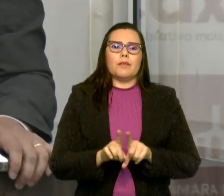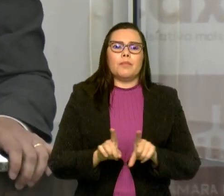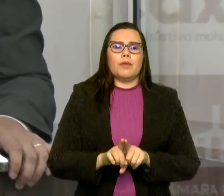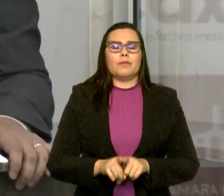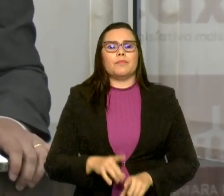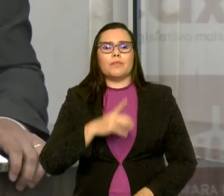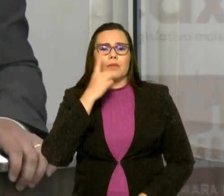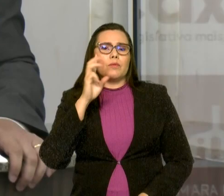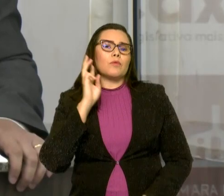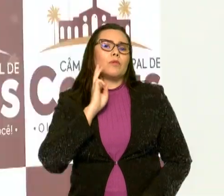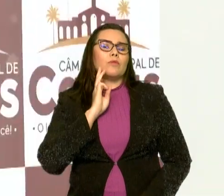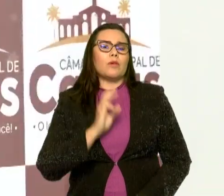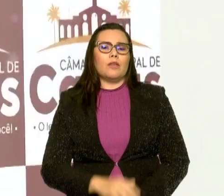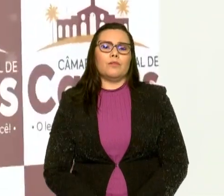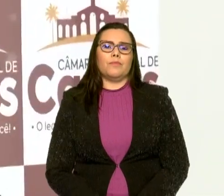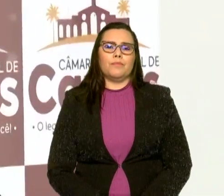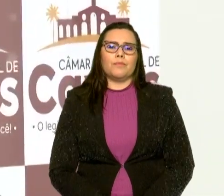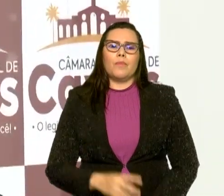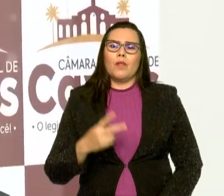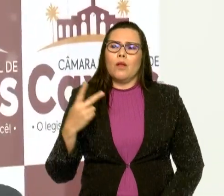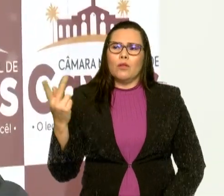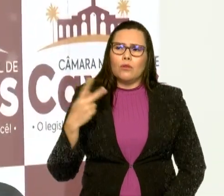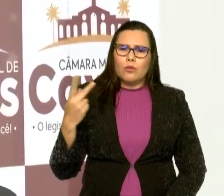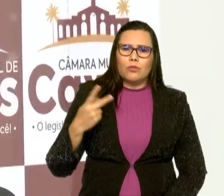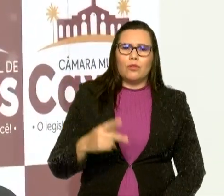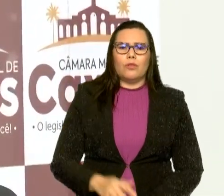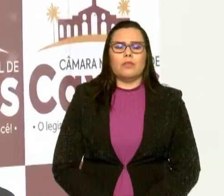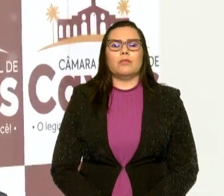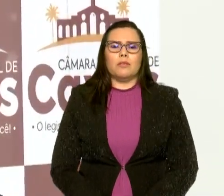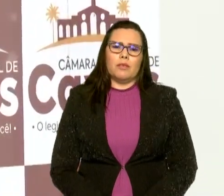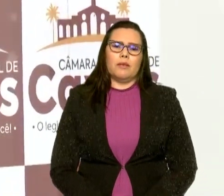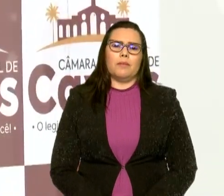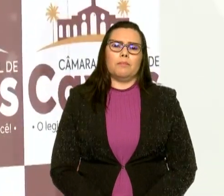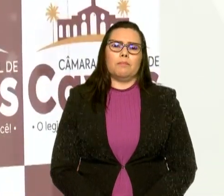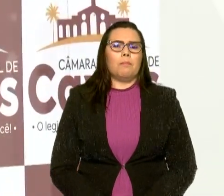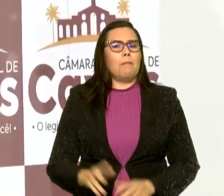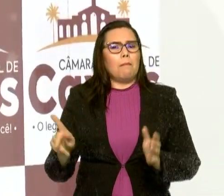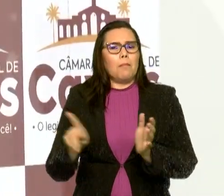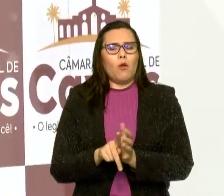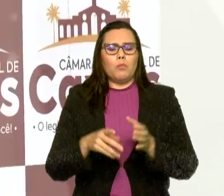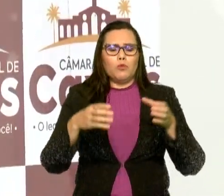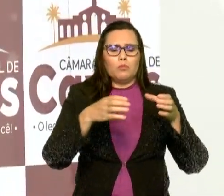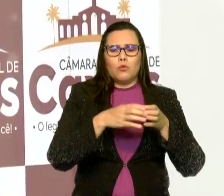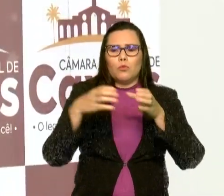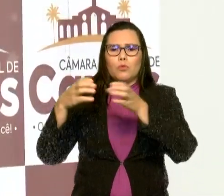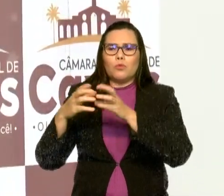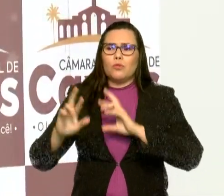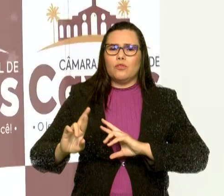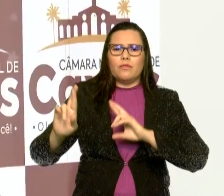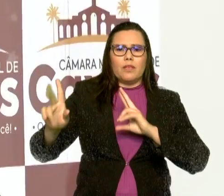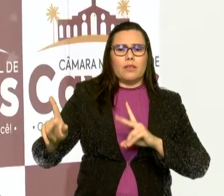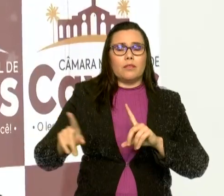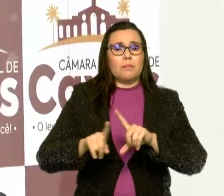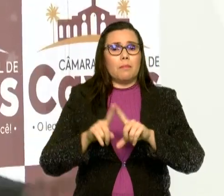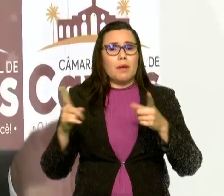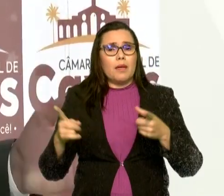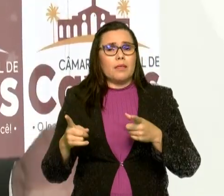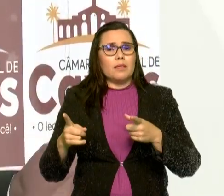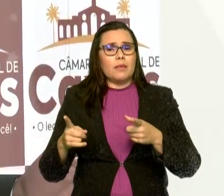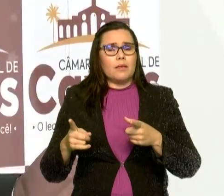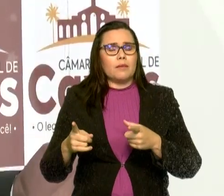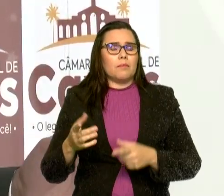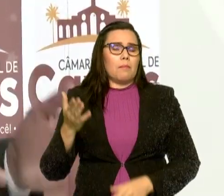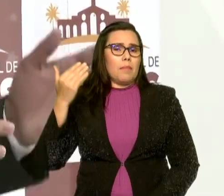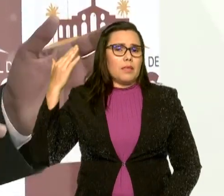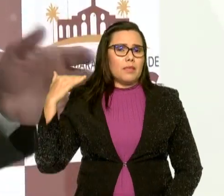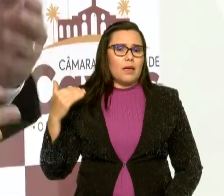que muitas das vezes estamos em lados opostos nas disputas, nos debates, mas o deputado Hélio, ainda na legislatura passada, presidente Iracema,